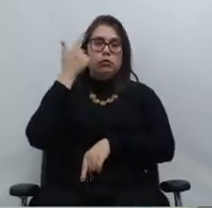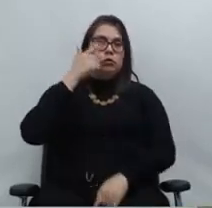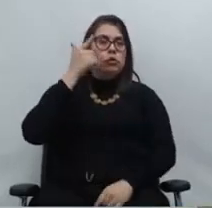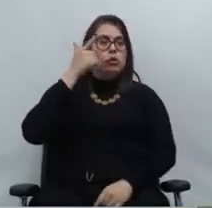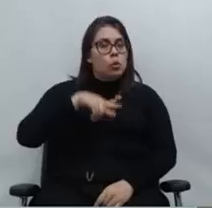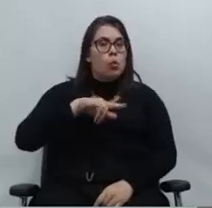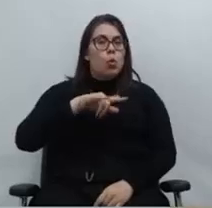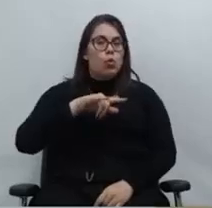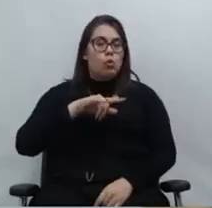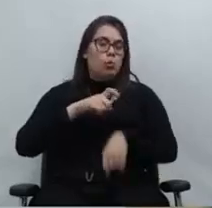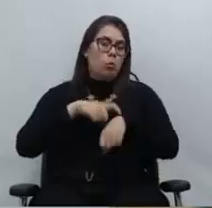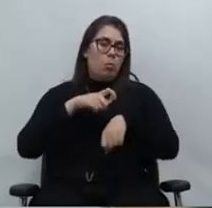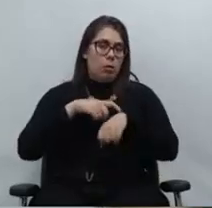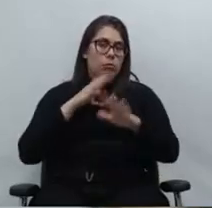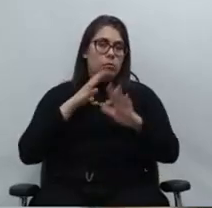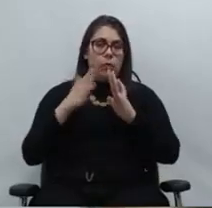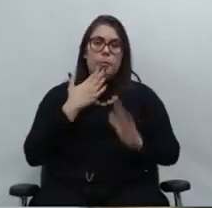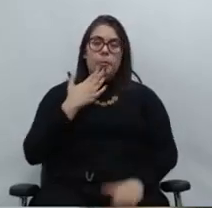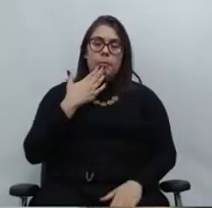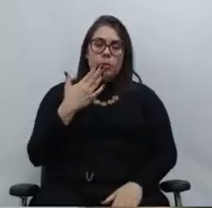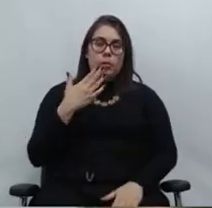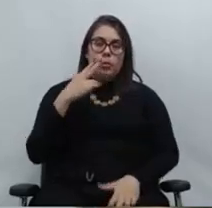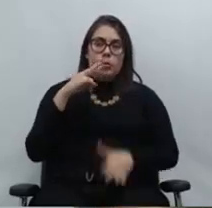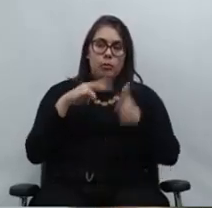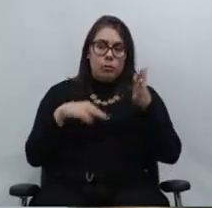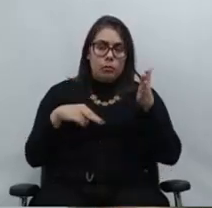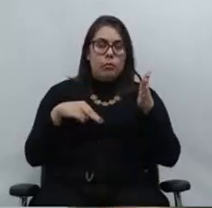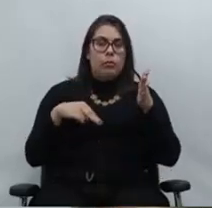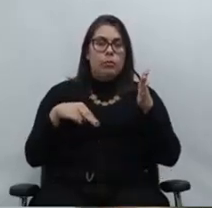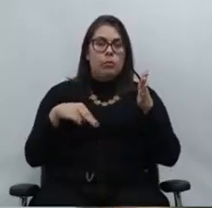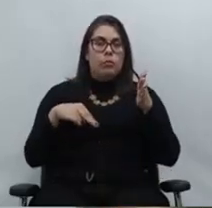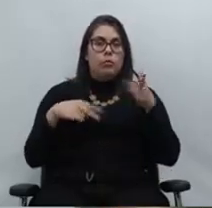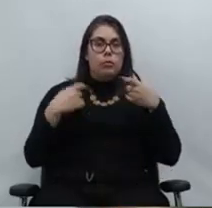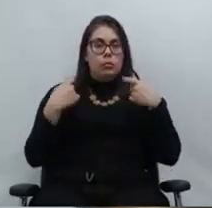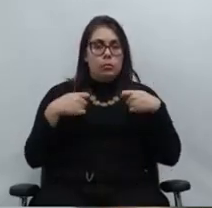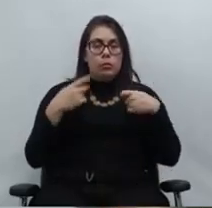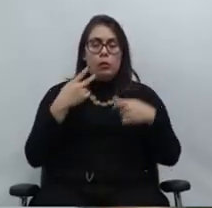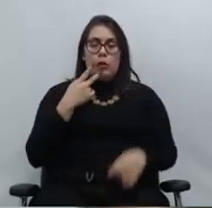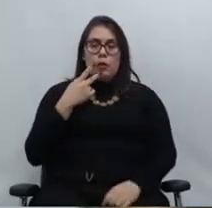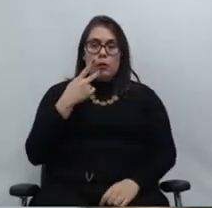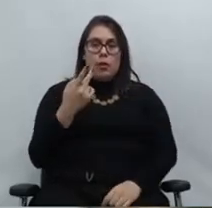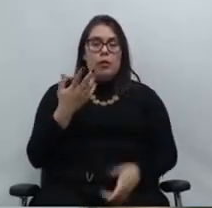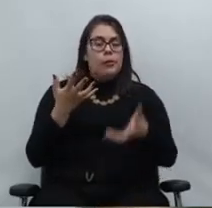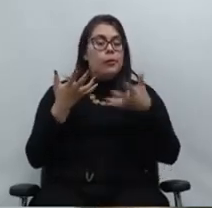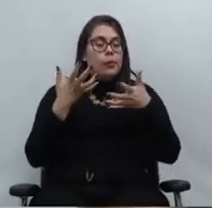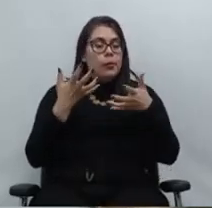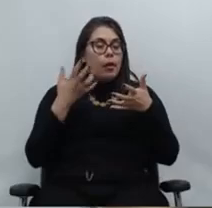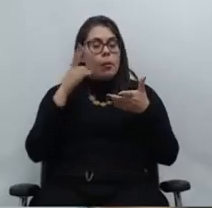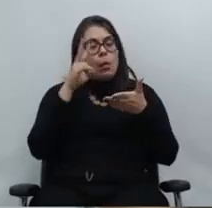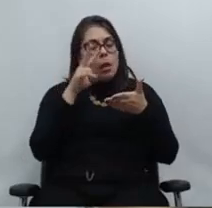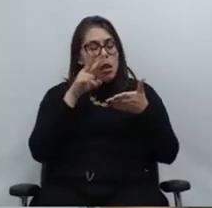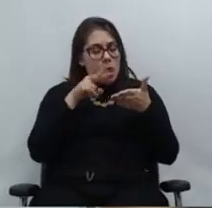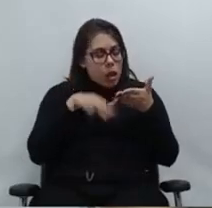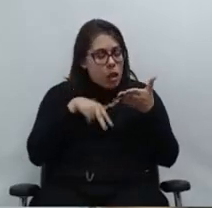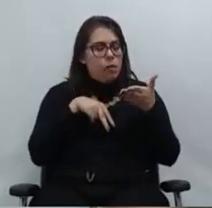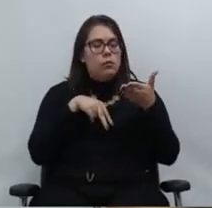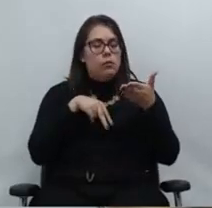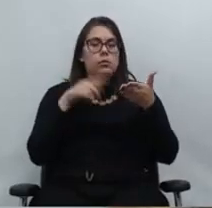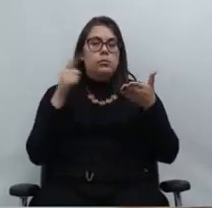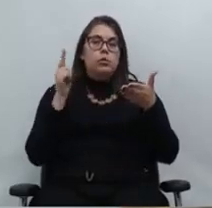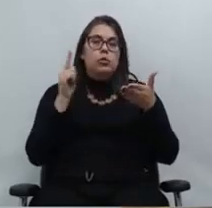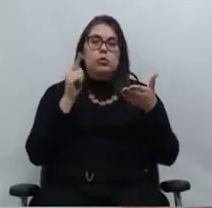oportunidades. O meu pedido de vista vai ao encontro do que mencionei no início da minha fala, de